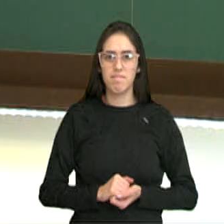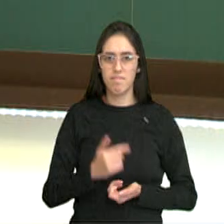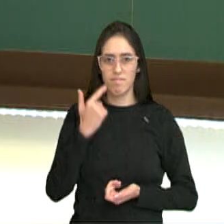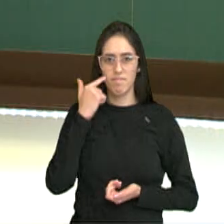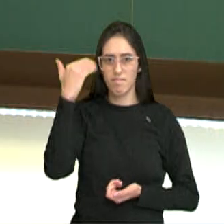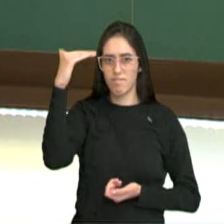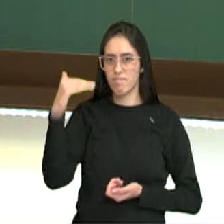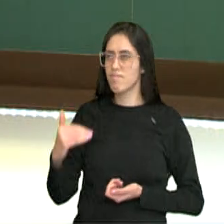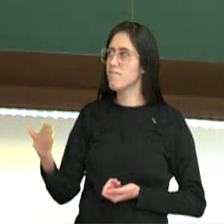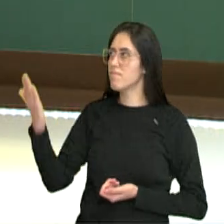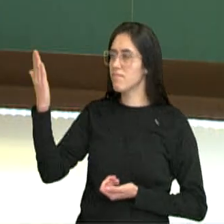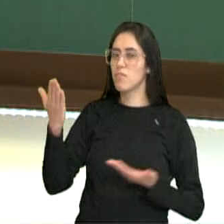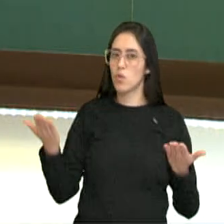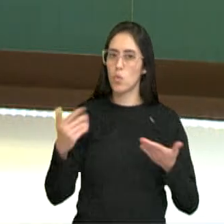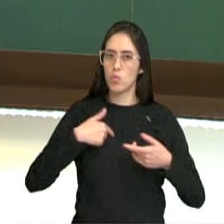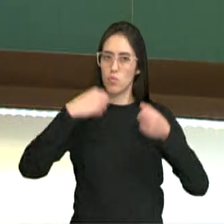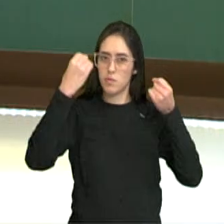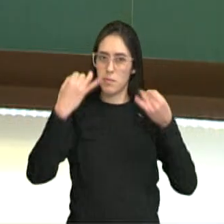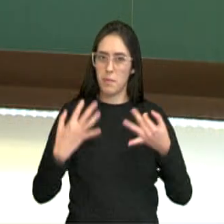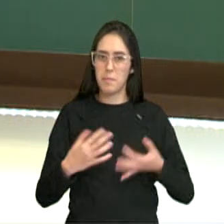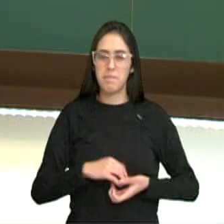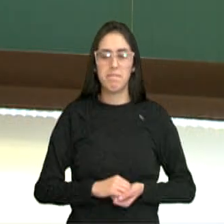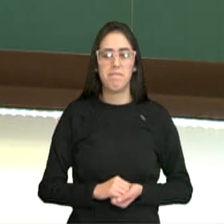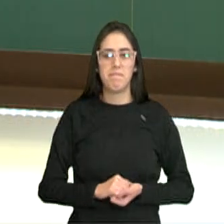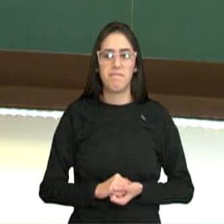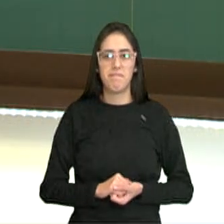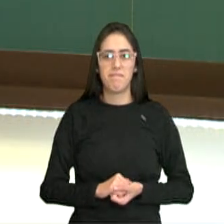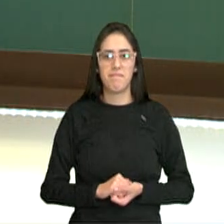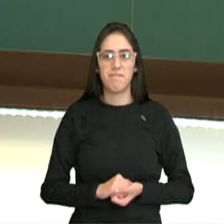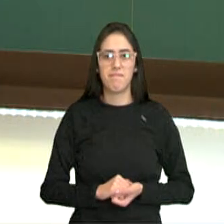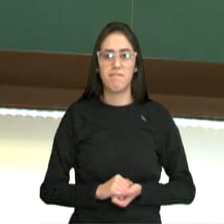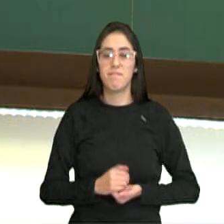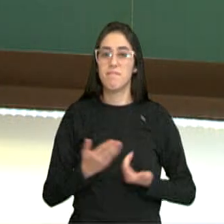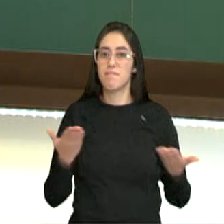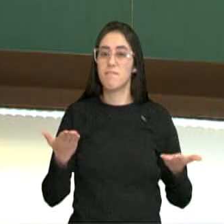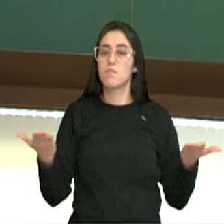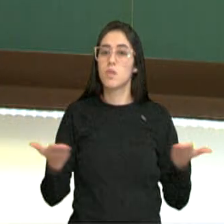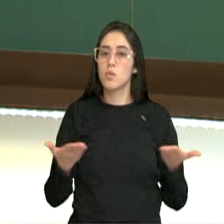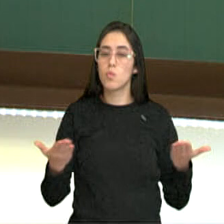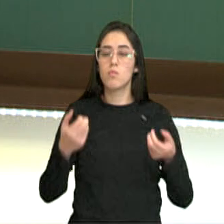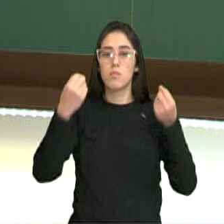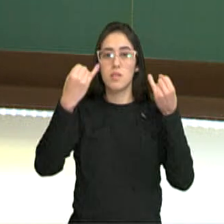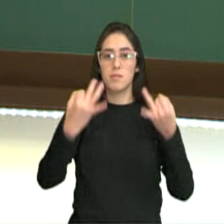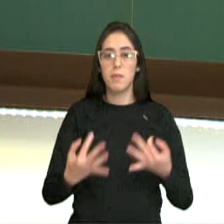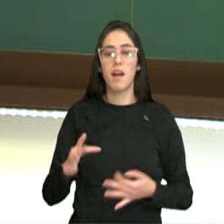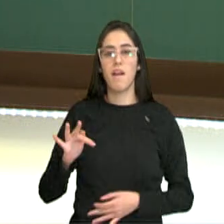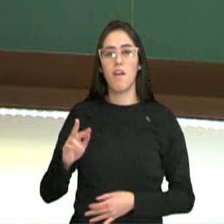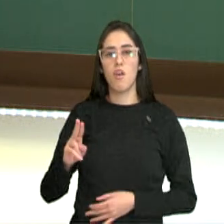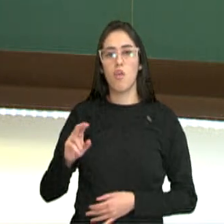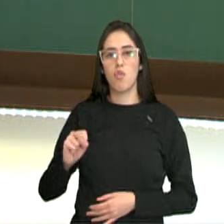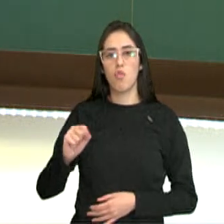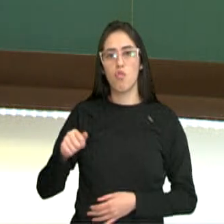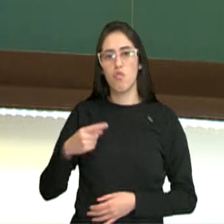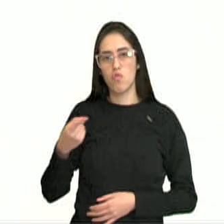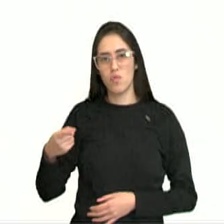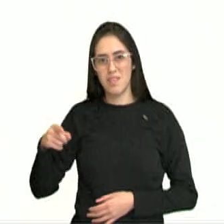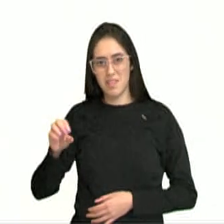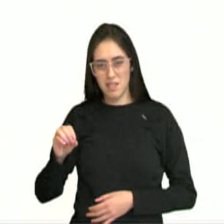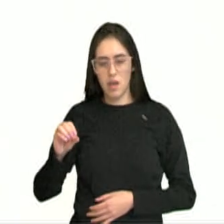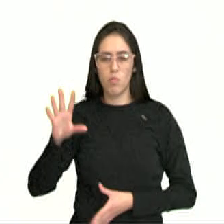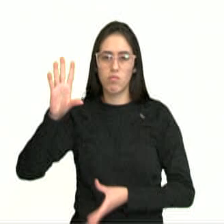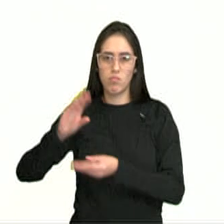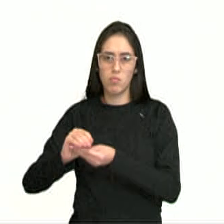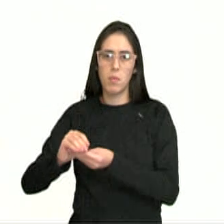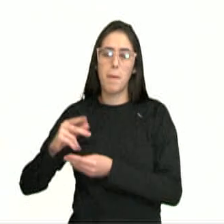densidade, que vamos estar falando hoje. Então, vamos falar um pouquinho sobre ponto de fusão, e a gente usa a sigla PF, e o